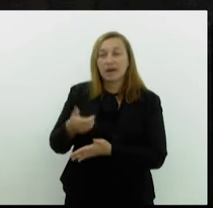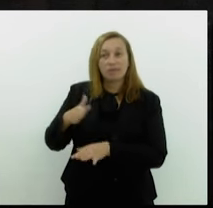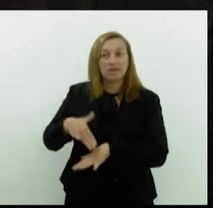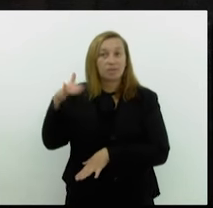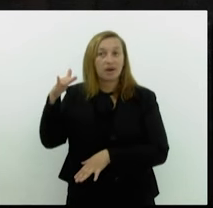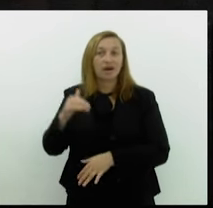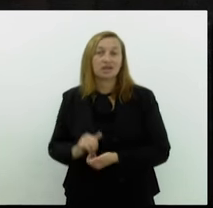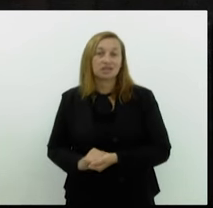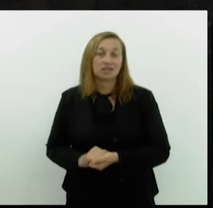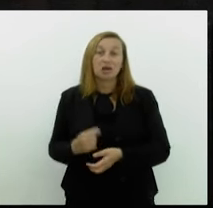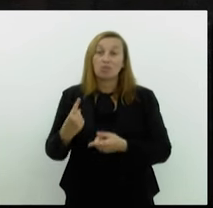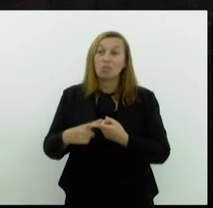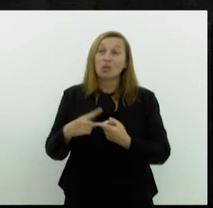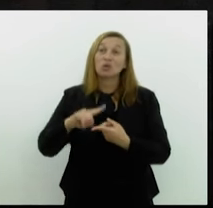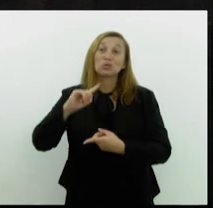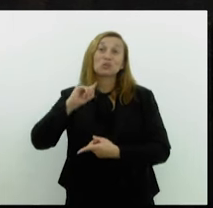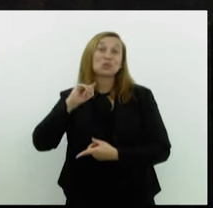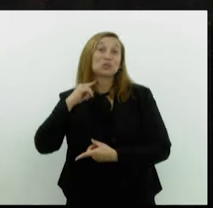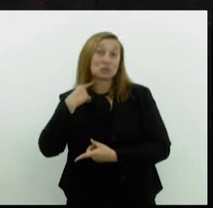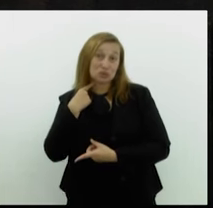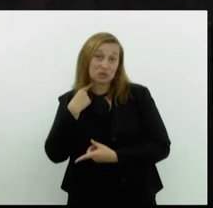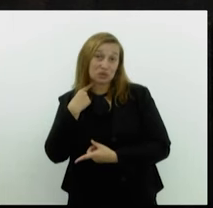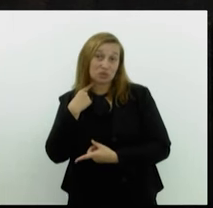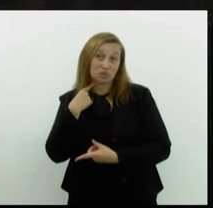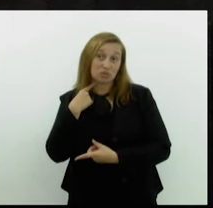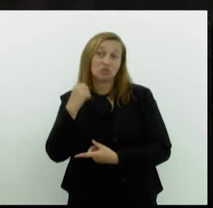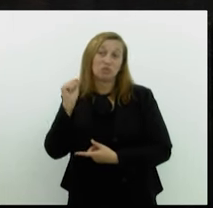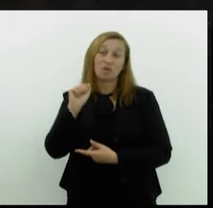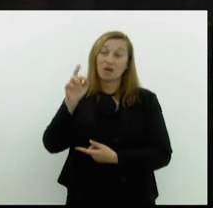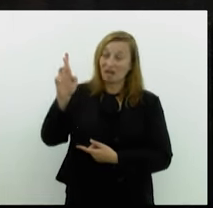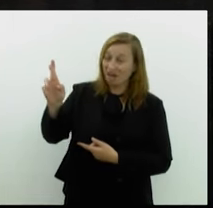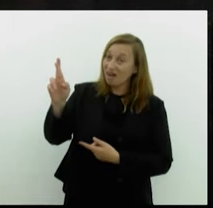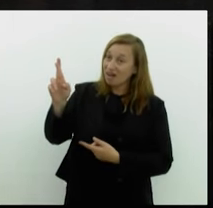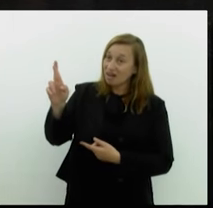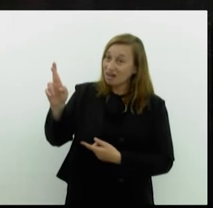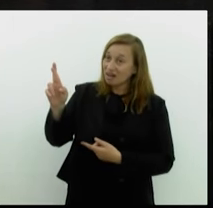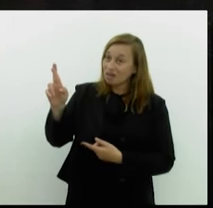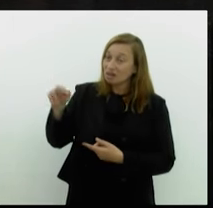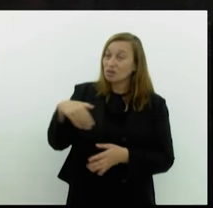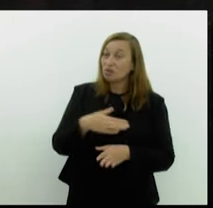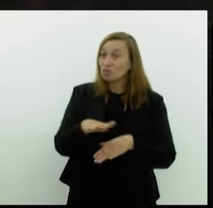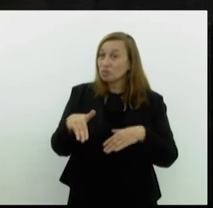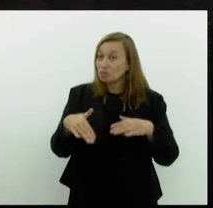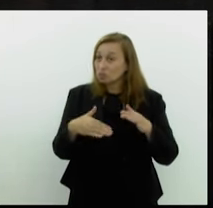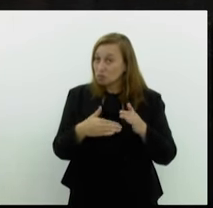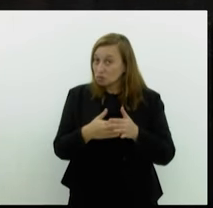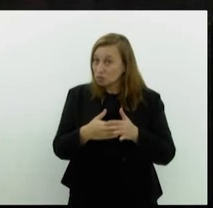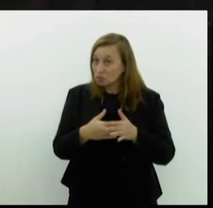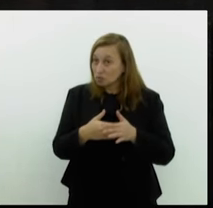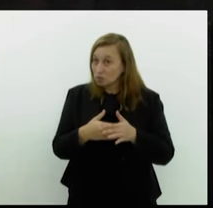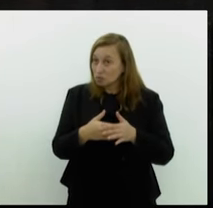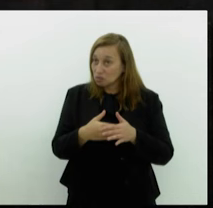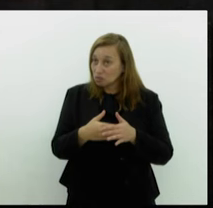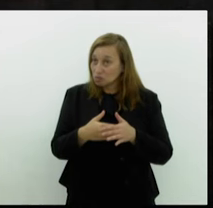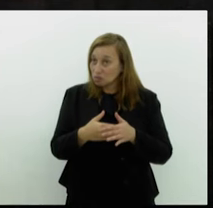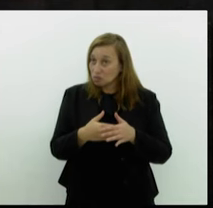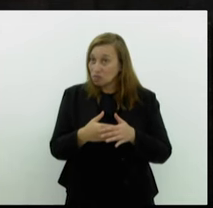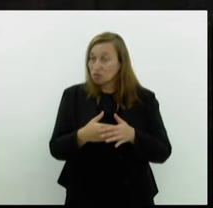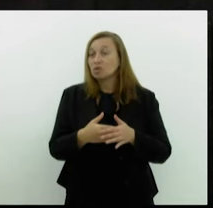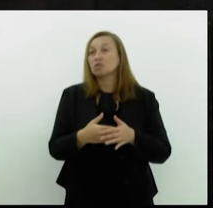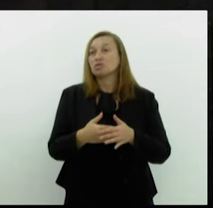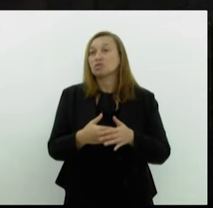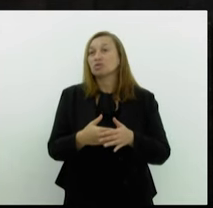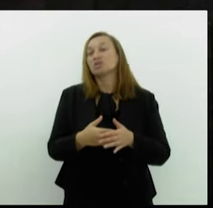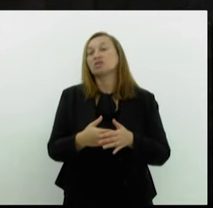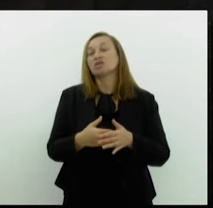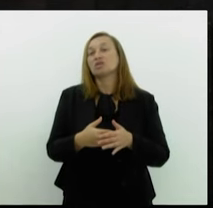são poluentes, como são todos os veículos automotores a combustão,